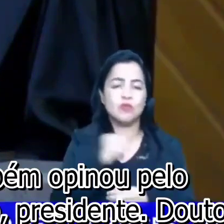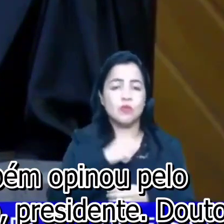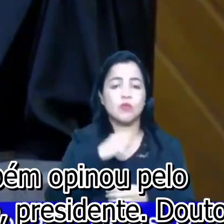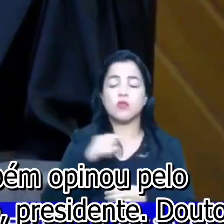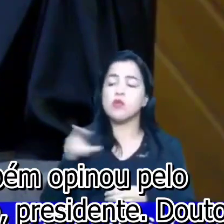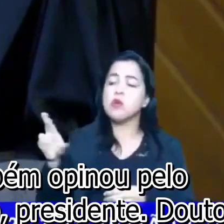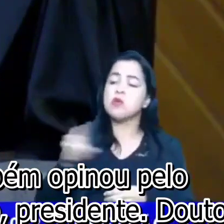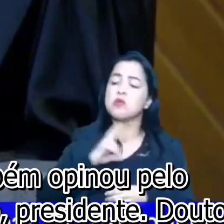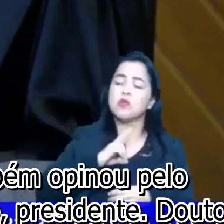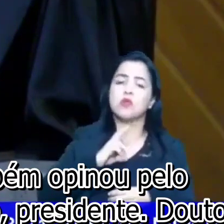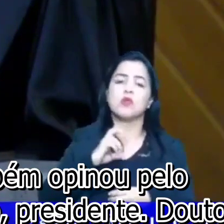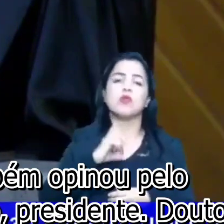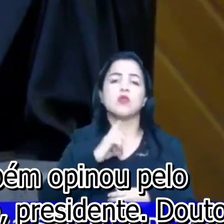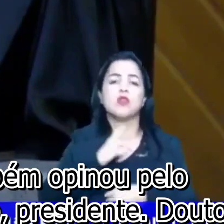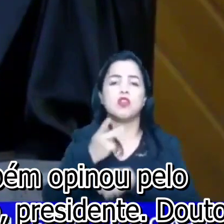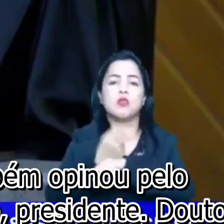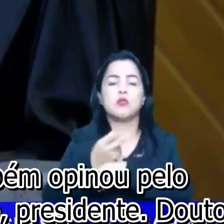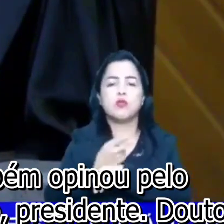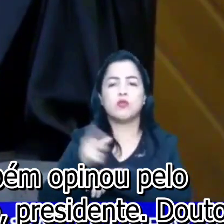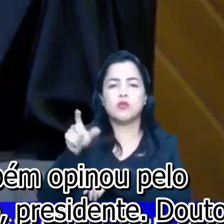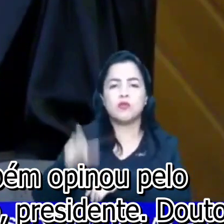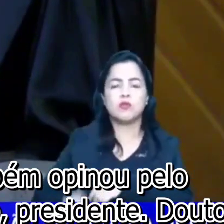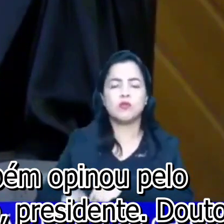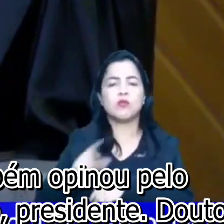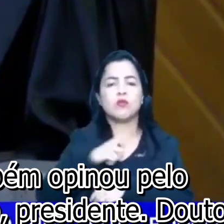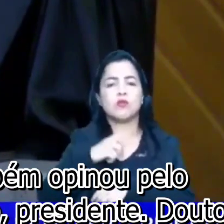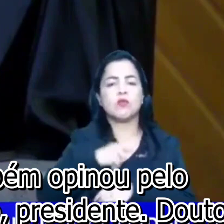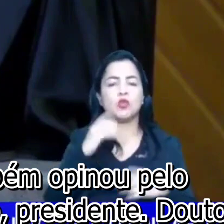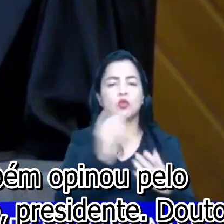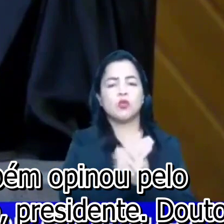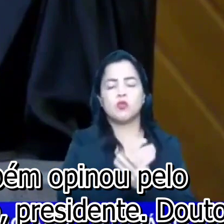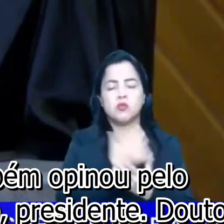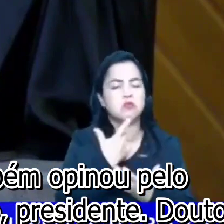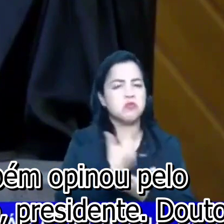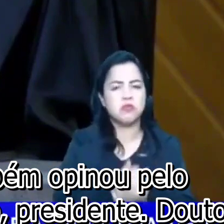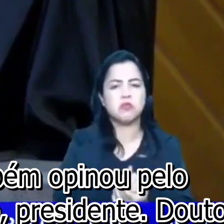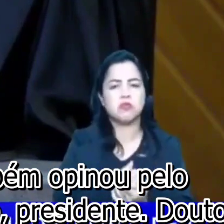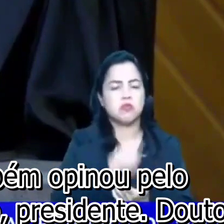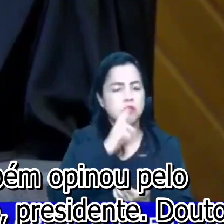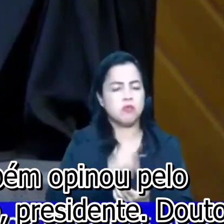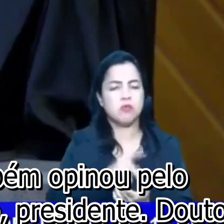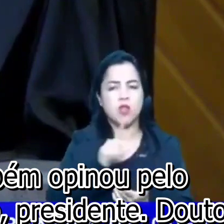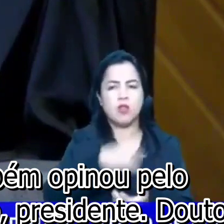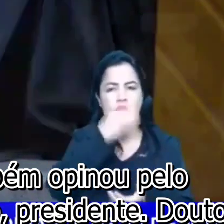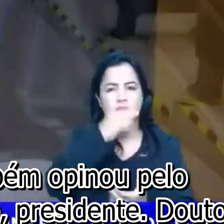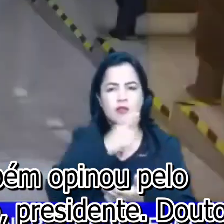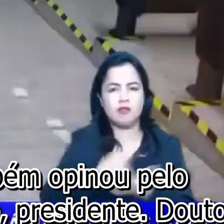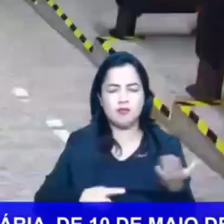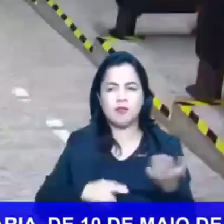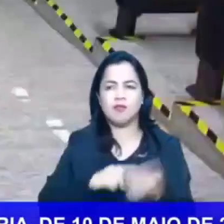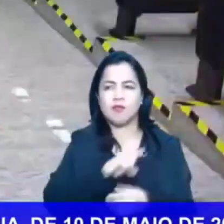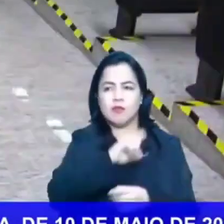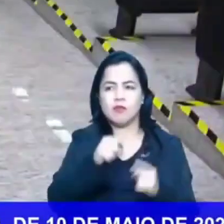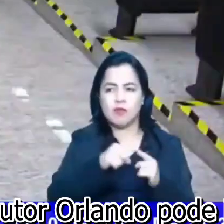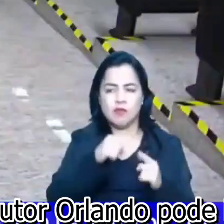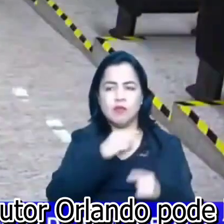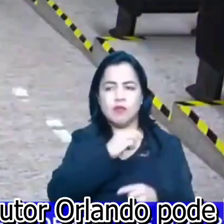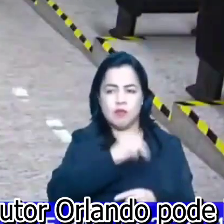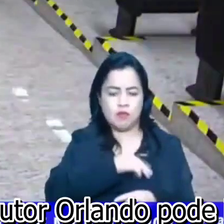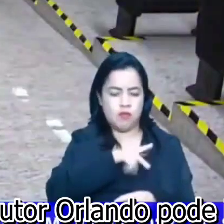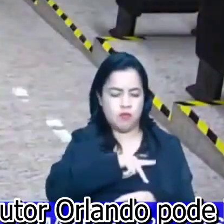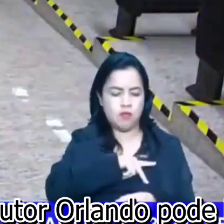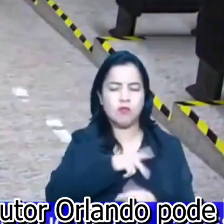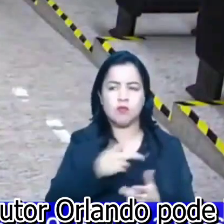manifestar, a Procuradoria Regional Eleitoral também opinou pelo julgamento das contas como não prestadas. É o relatório, presidente. Doutor Pablo. Reitero o